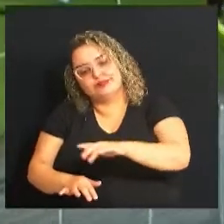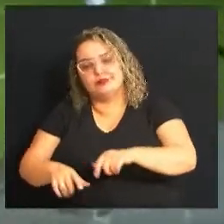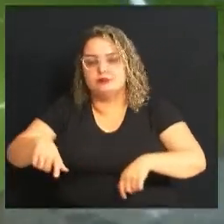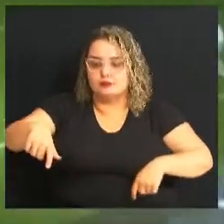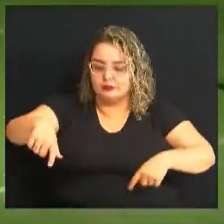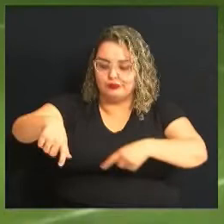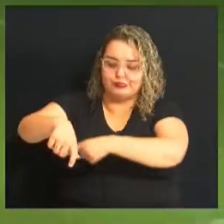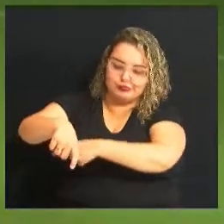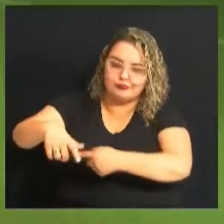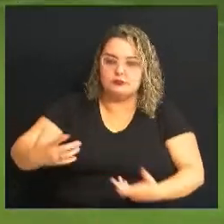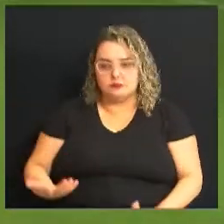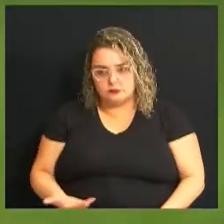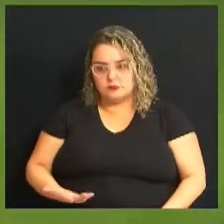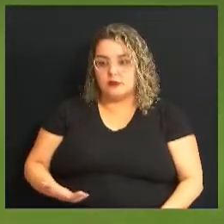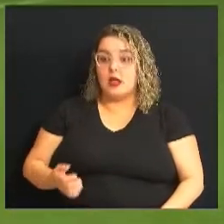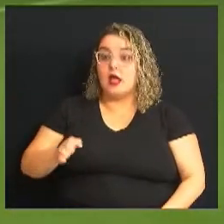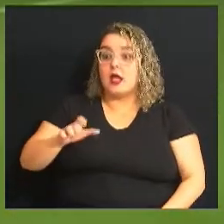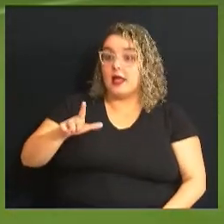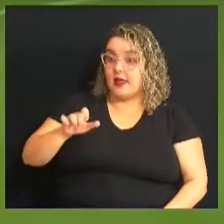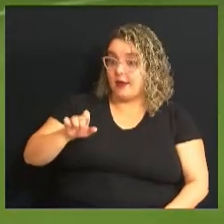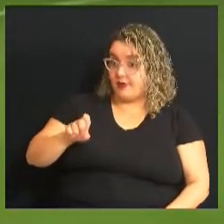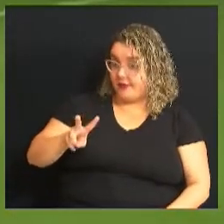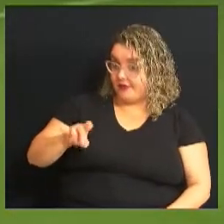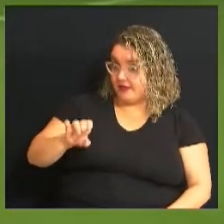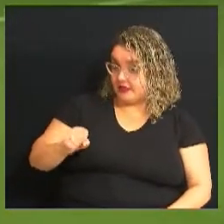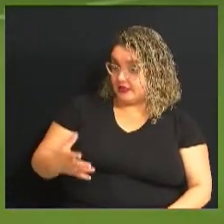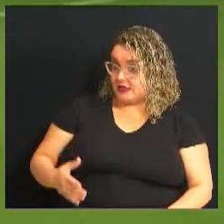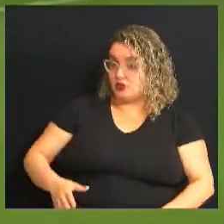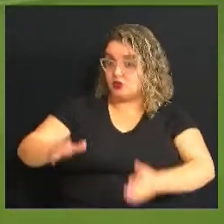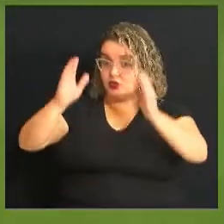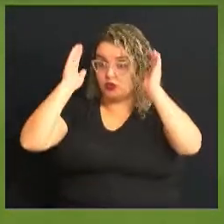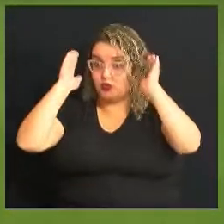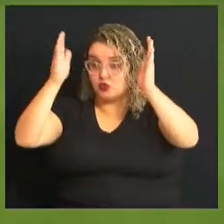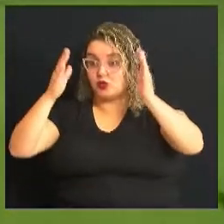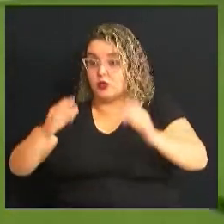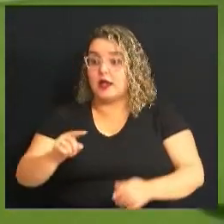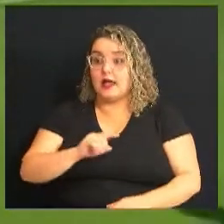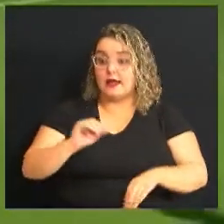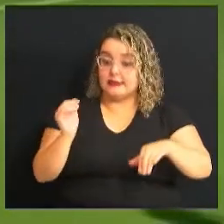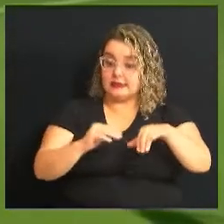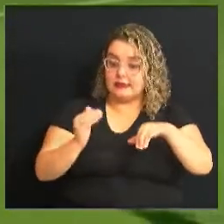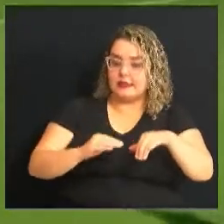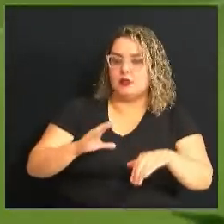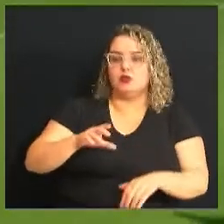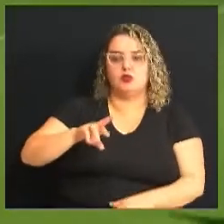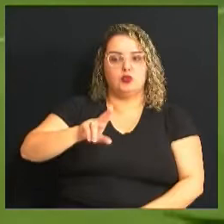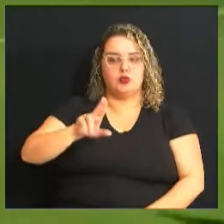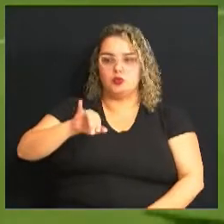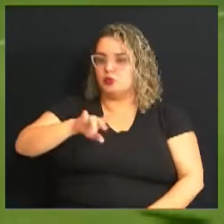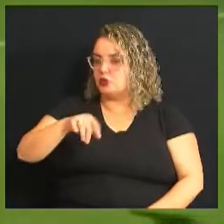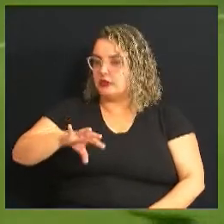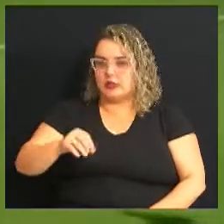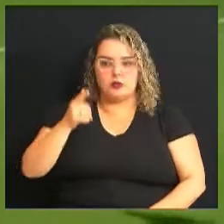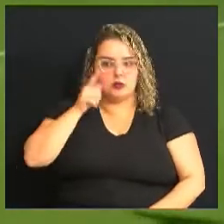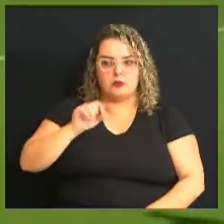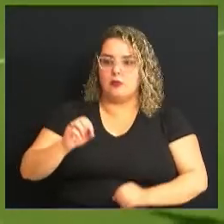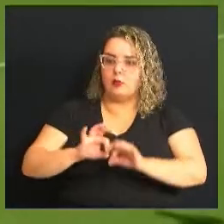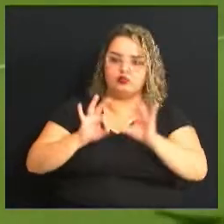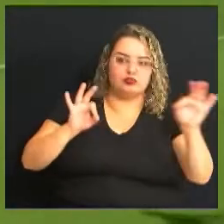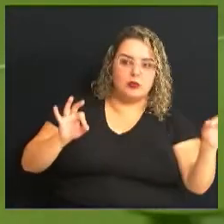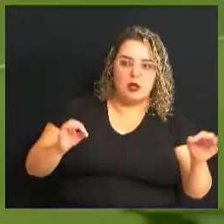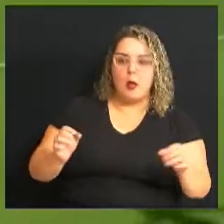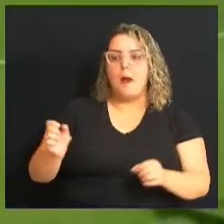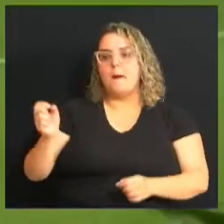minuto seguinte, Elvis cobrou o escanteio. A zaga do Cruzeiro não conseguiu afastar. E naquele